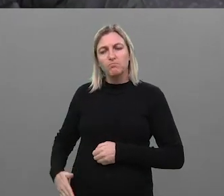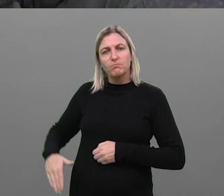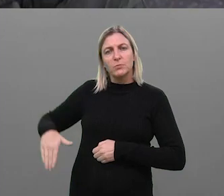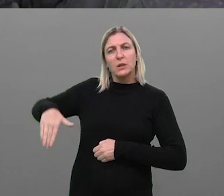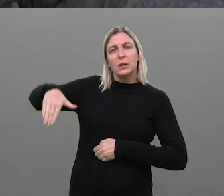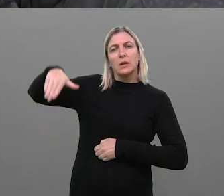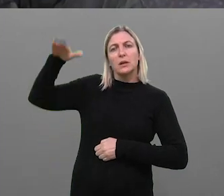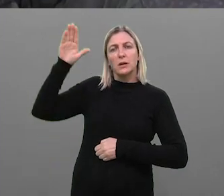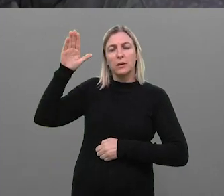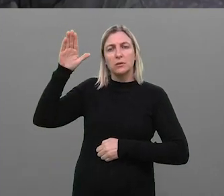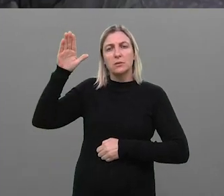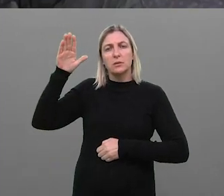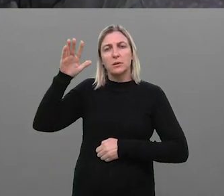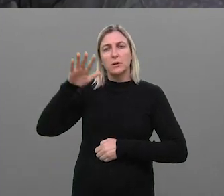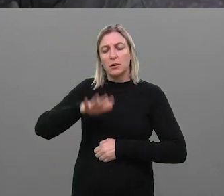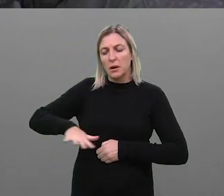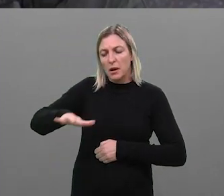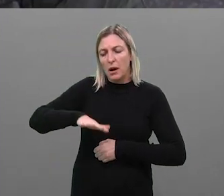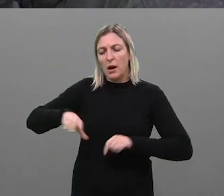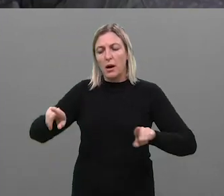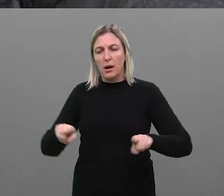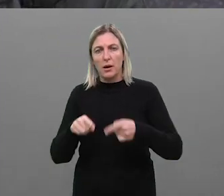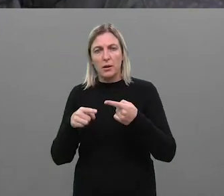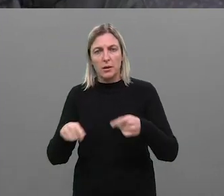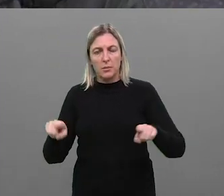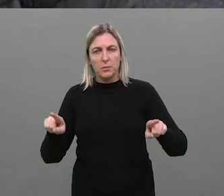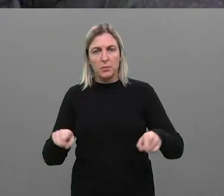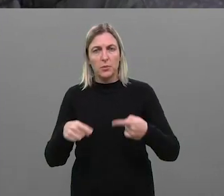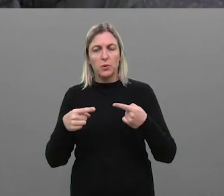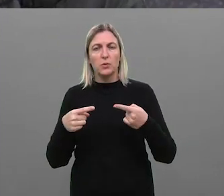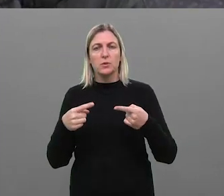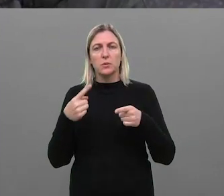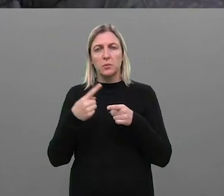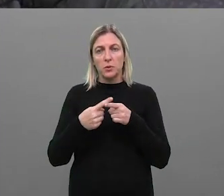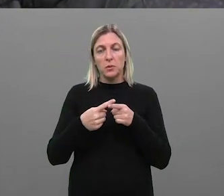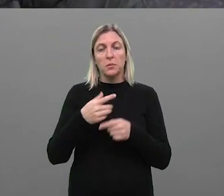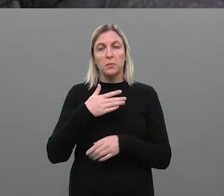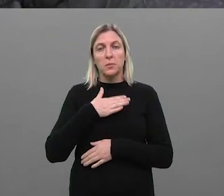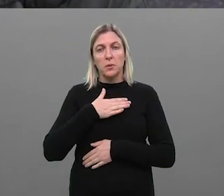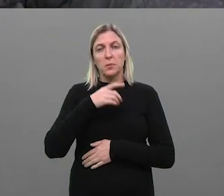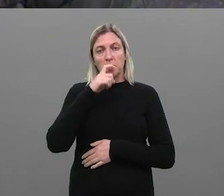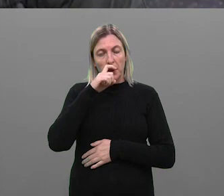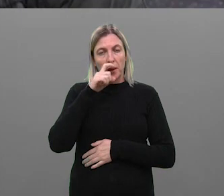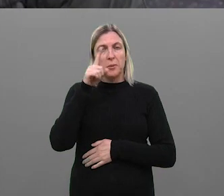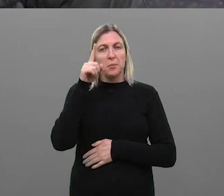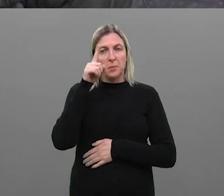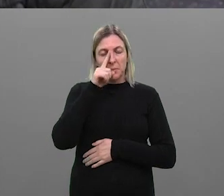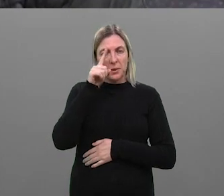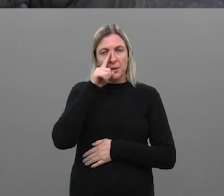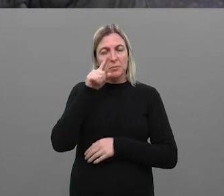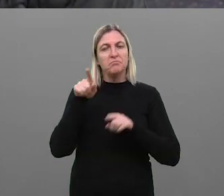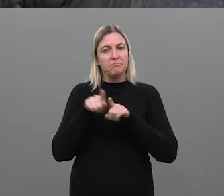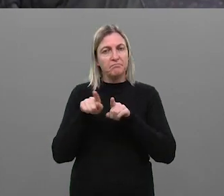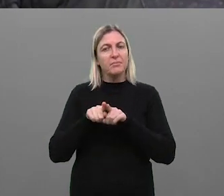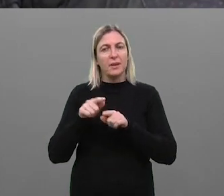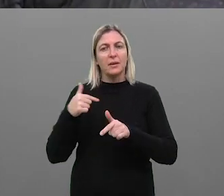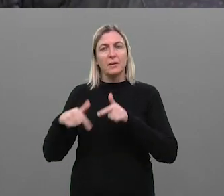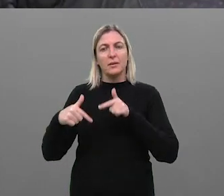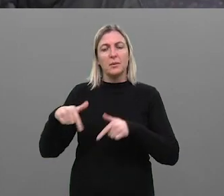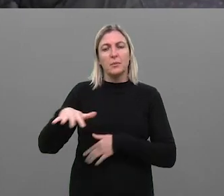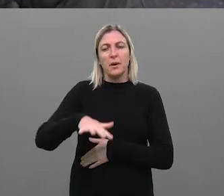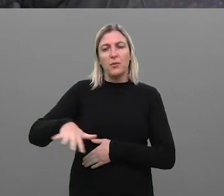muito dessas personalidades então ah desde criança eu vi eles tocar e troue uma